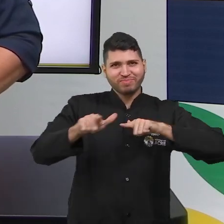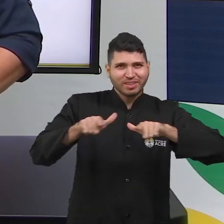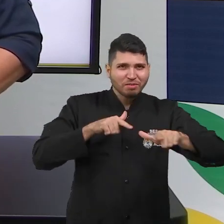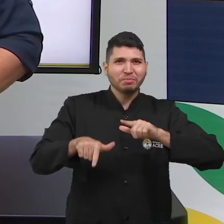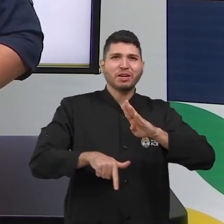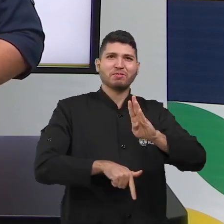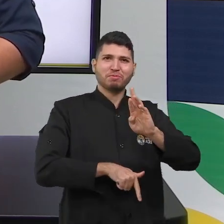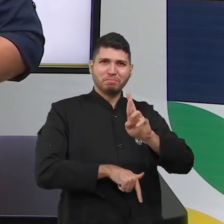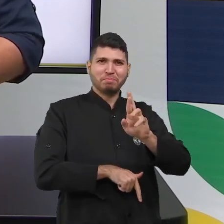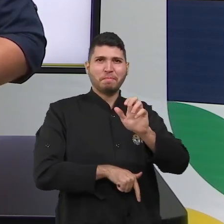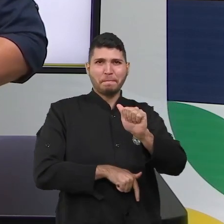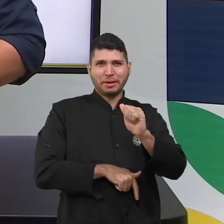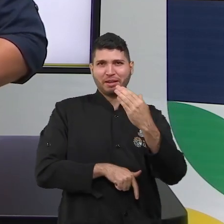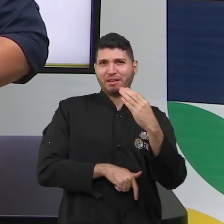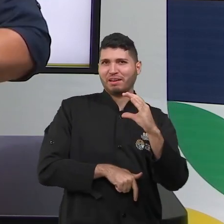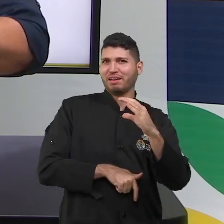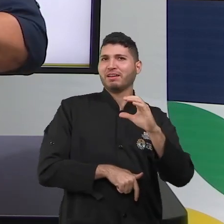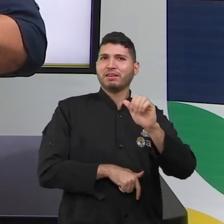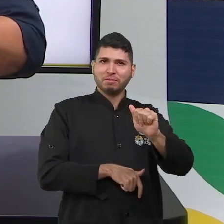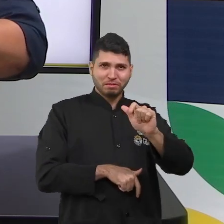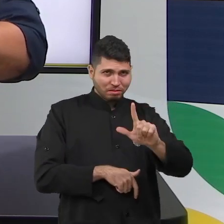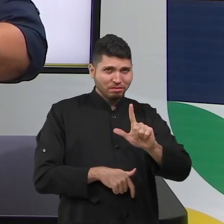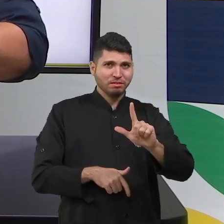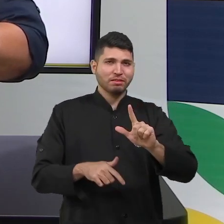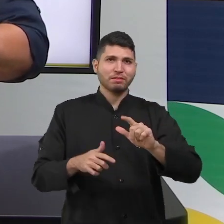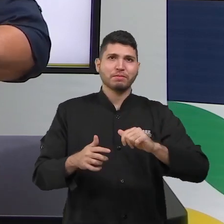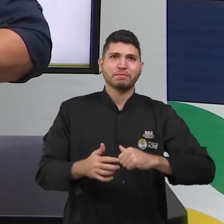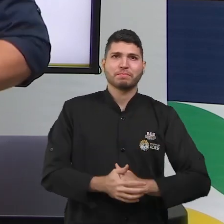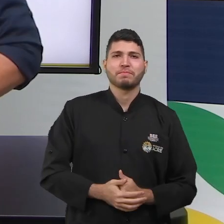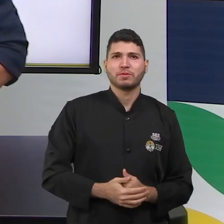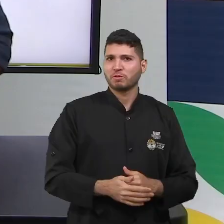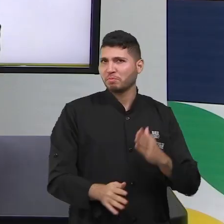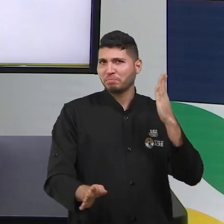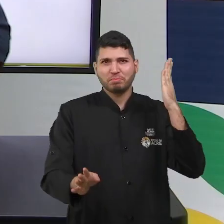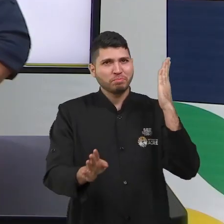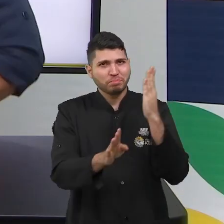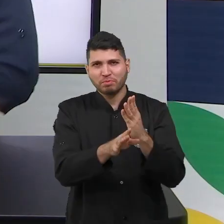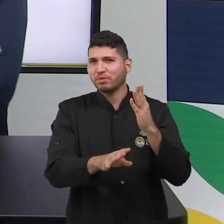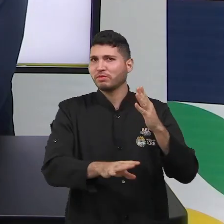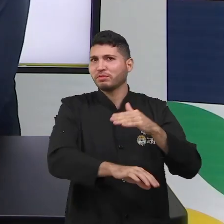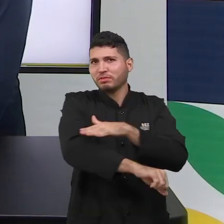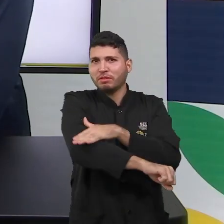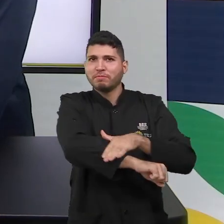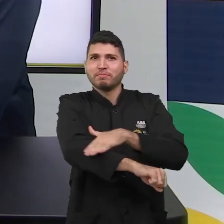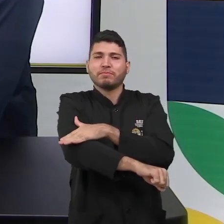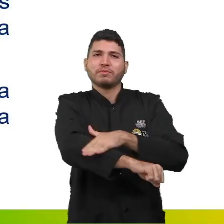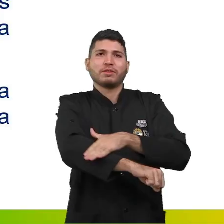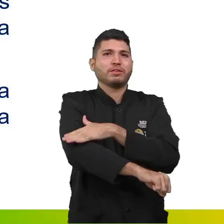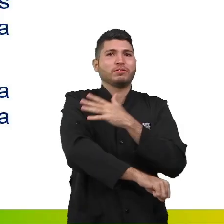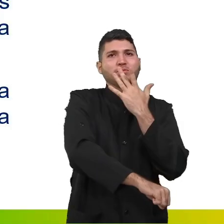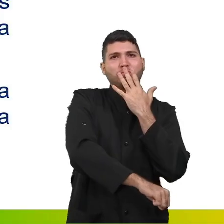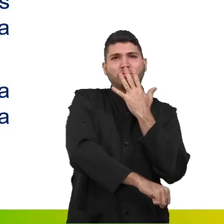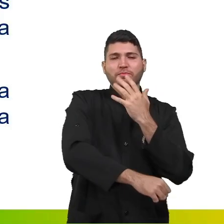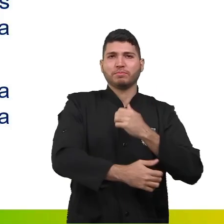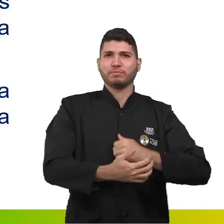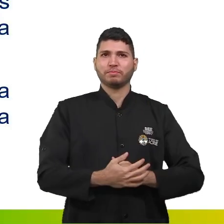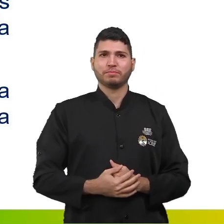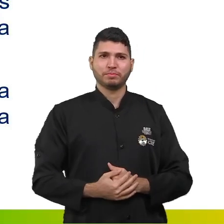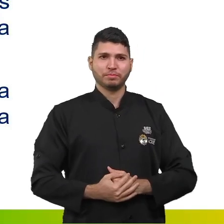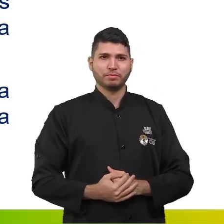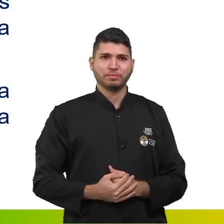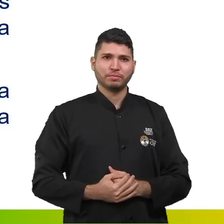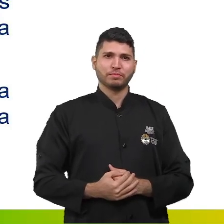da colônia. Tudo por uma questão aí de cor de pele, não é? Então, esse legado ainda ressoa